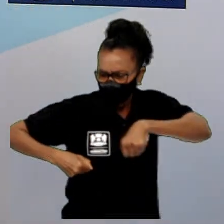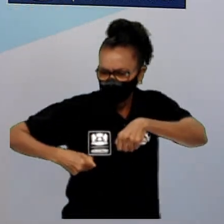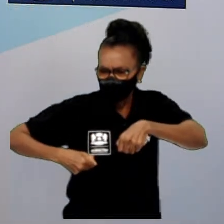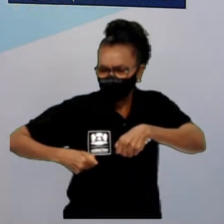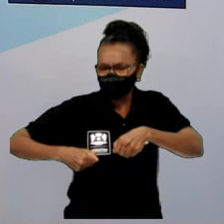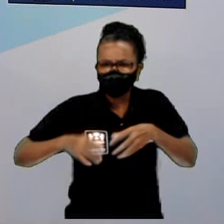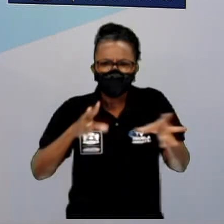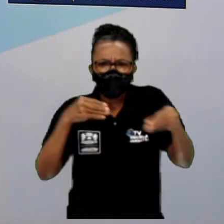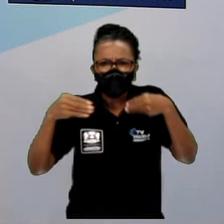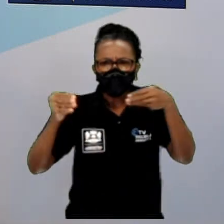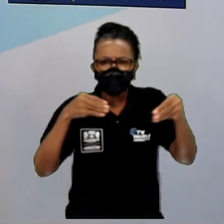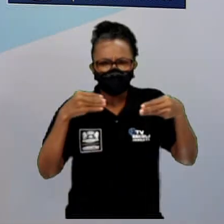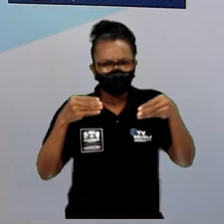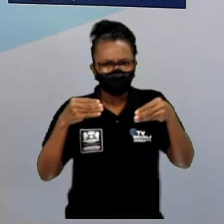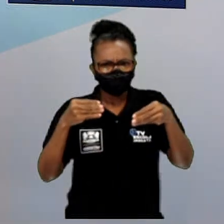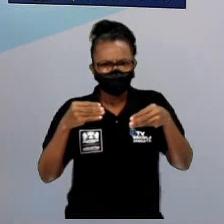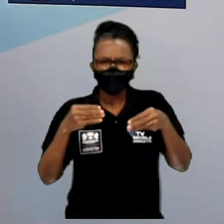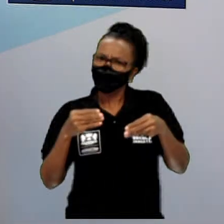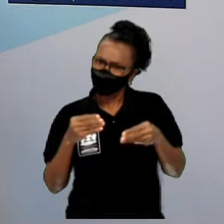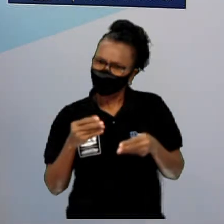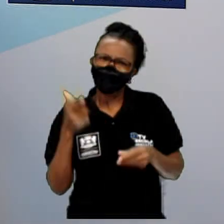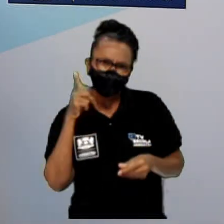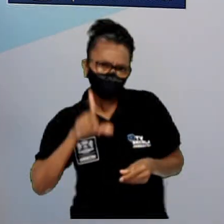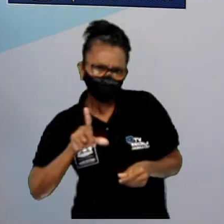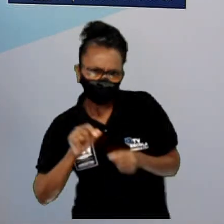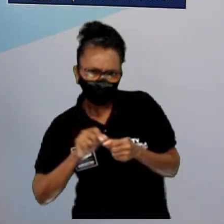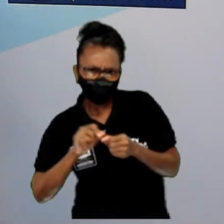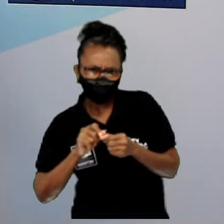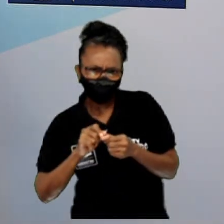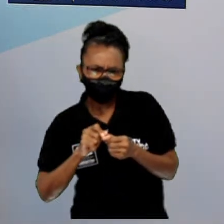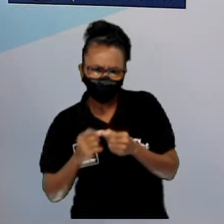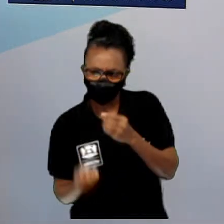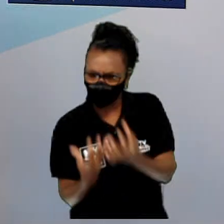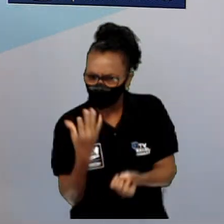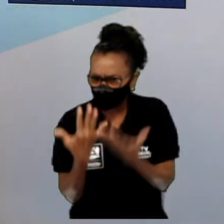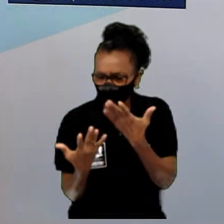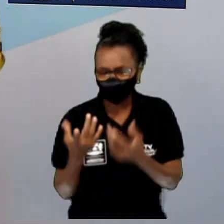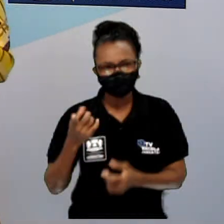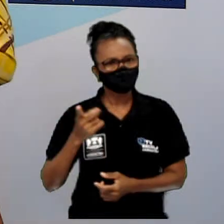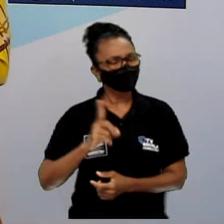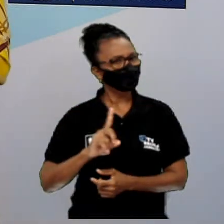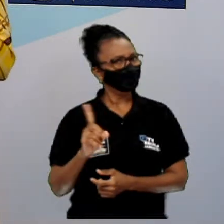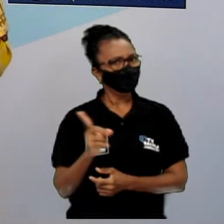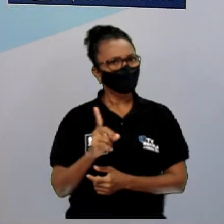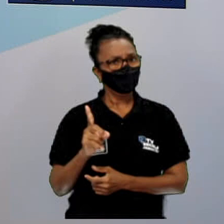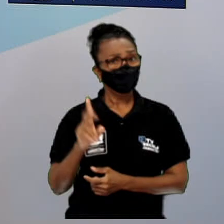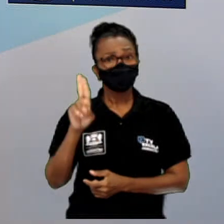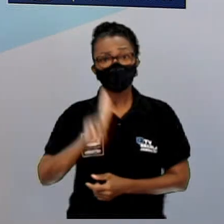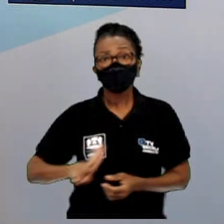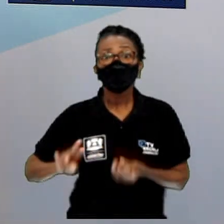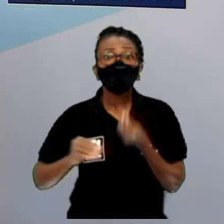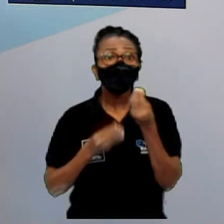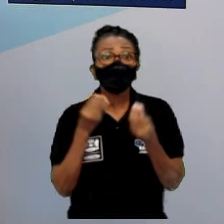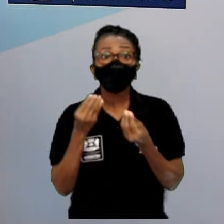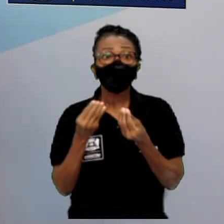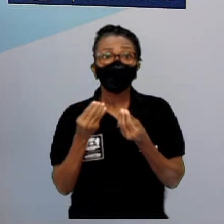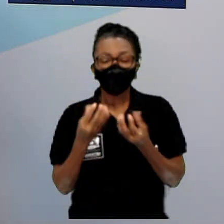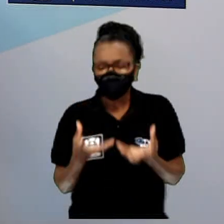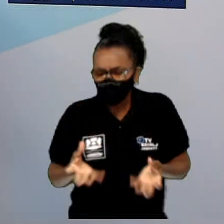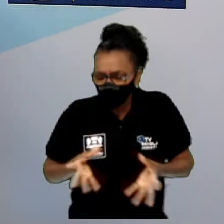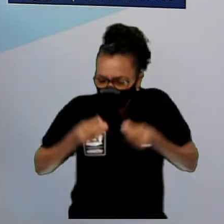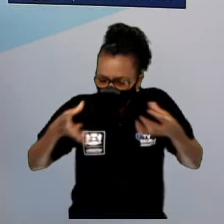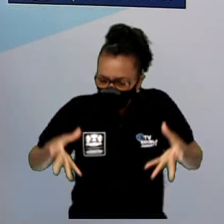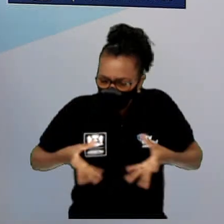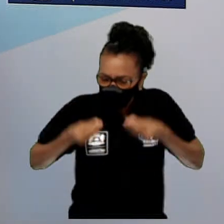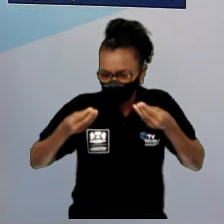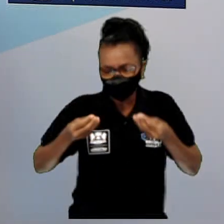eu conseguiria fazer esse quentão? Não. Não é? Ela teria outra utilidade, a gente poderia botar uma salada e tal, mas não